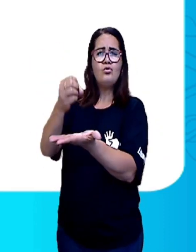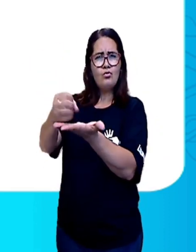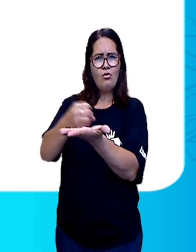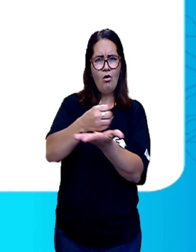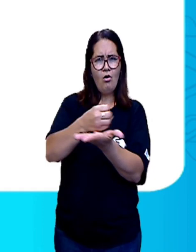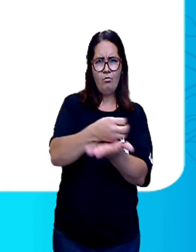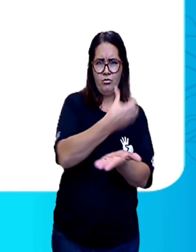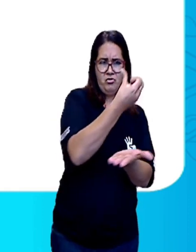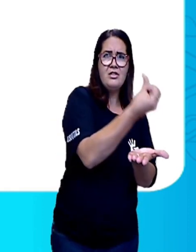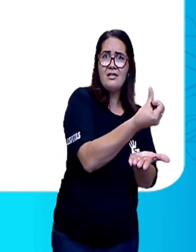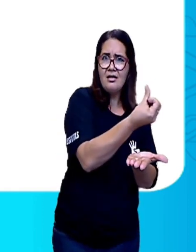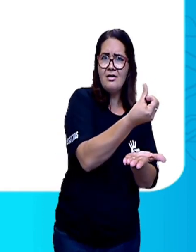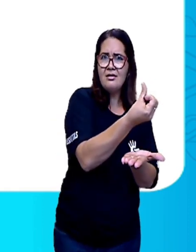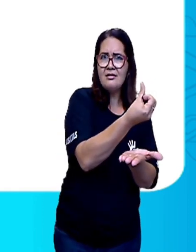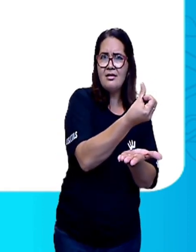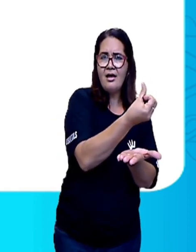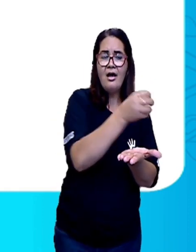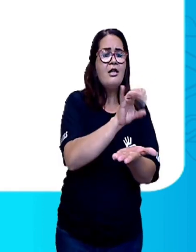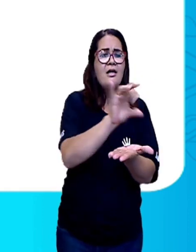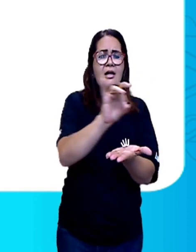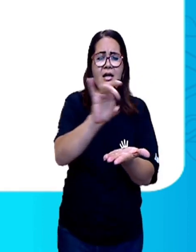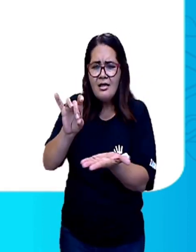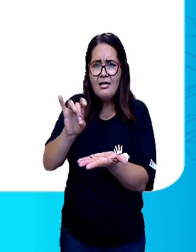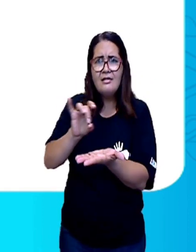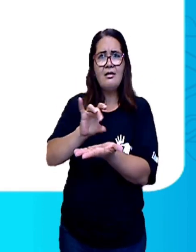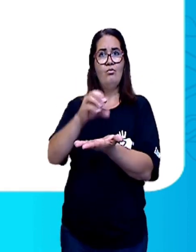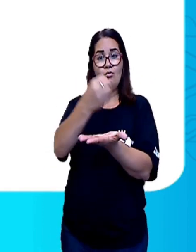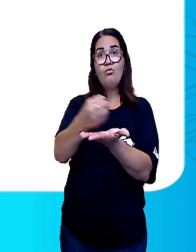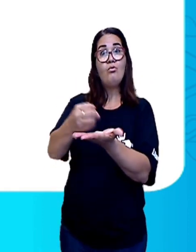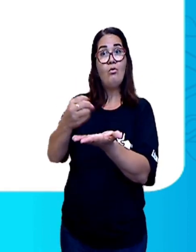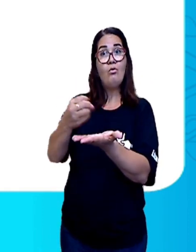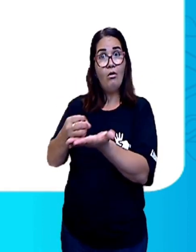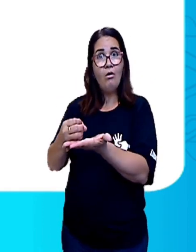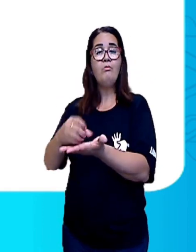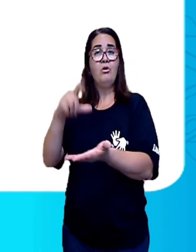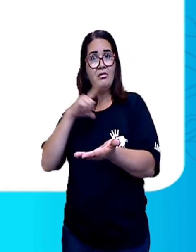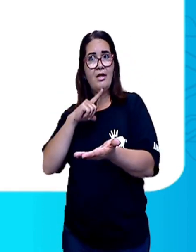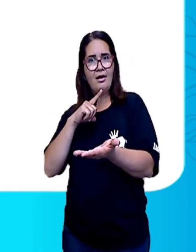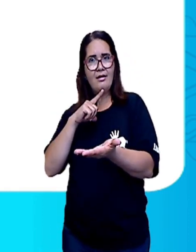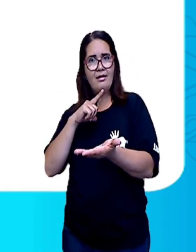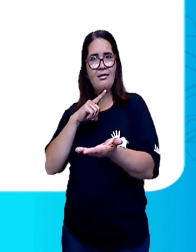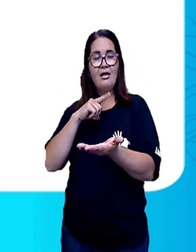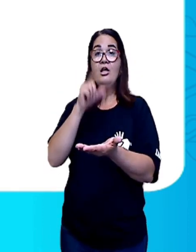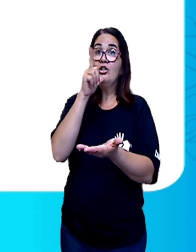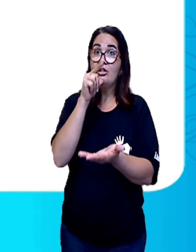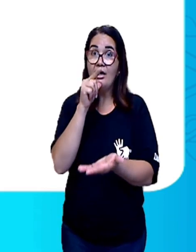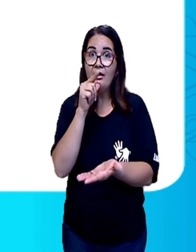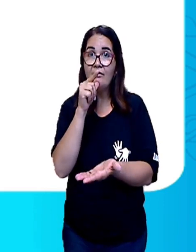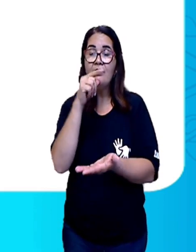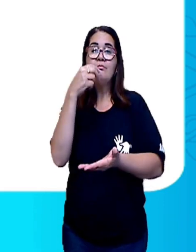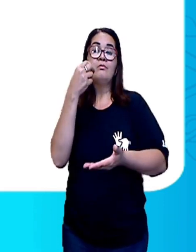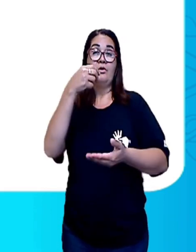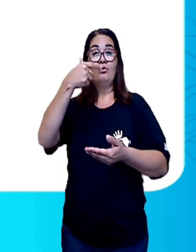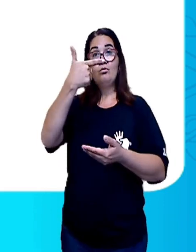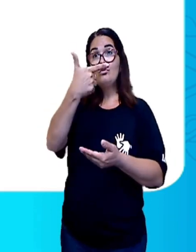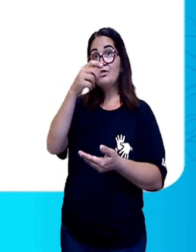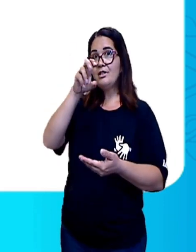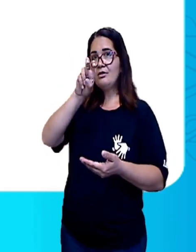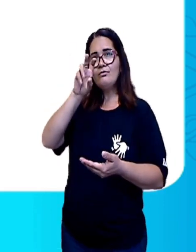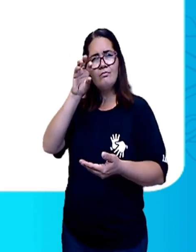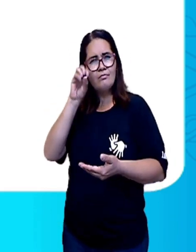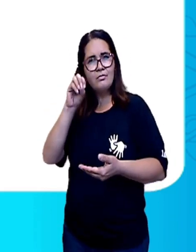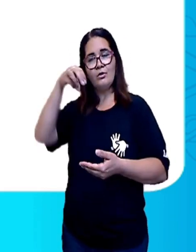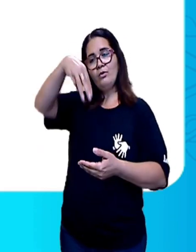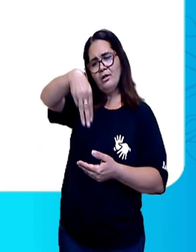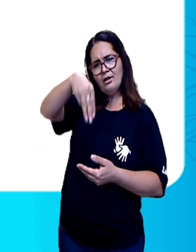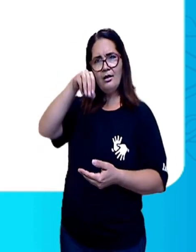nesses 6 copos, cada copo aí contém 250 ml. Então, a prática